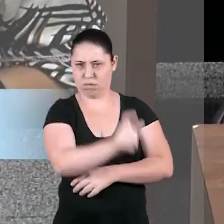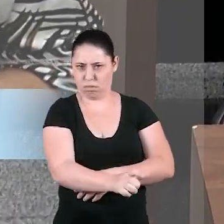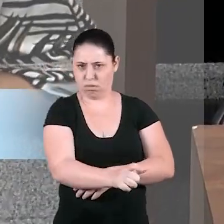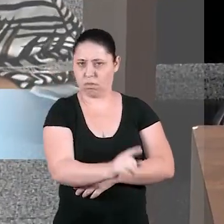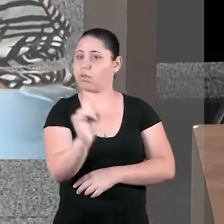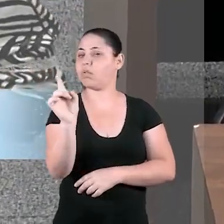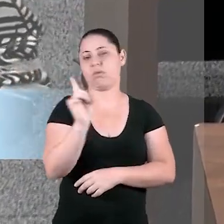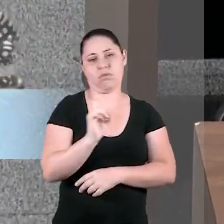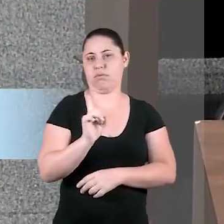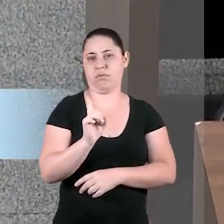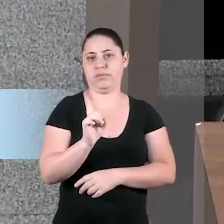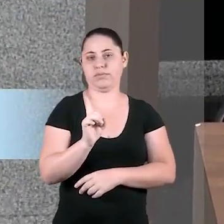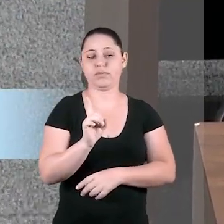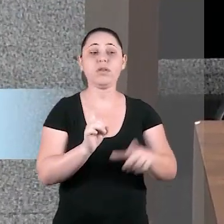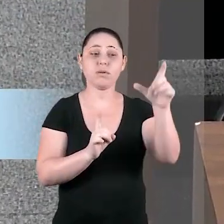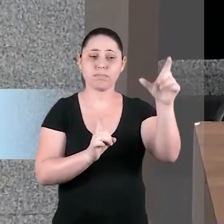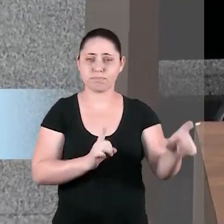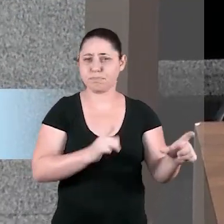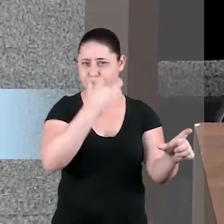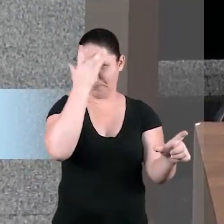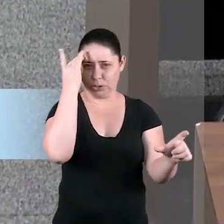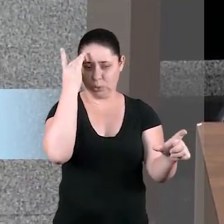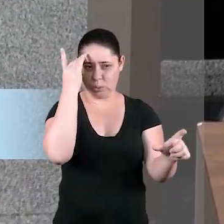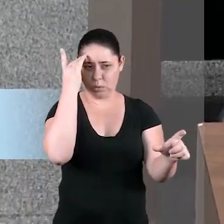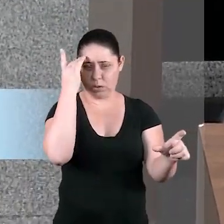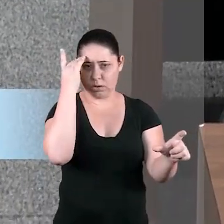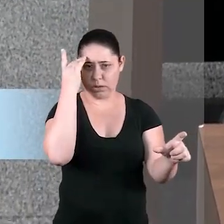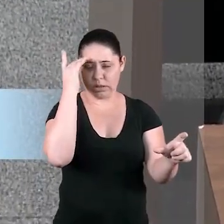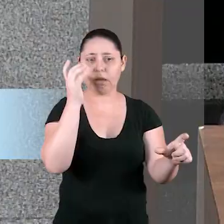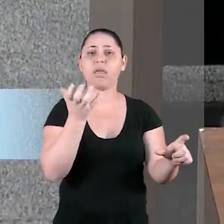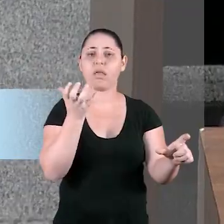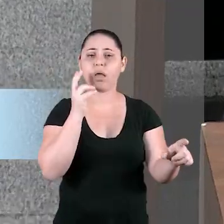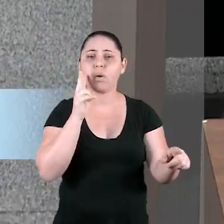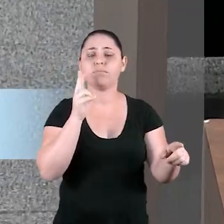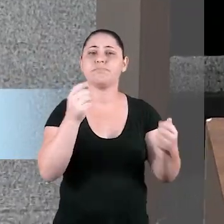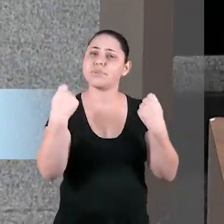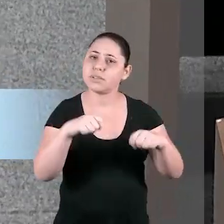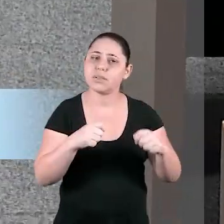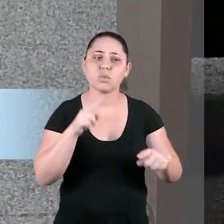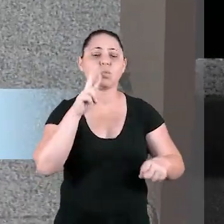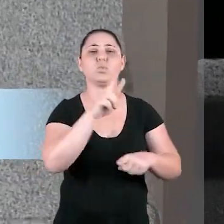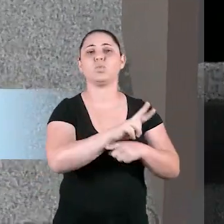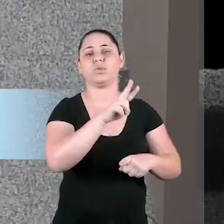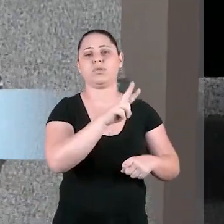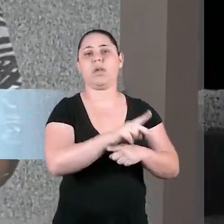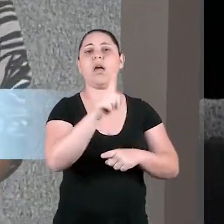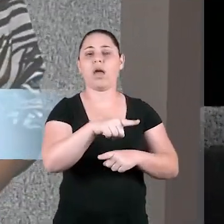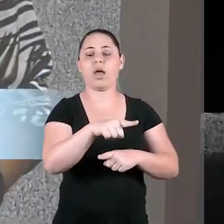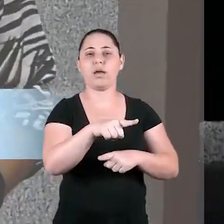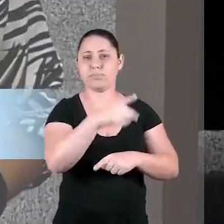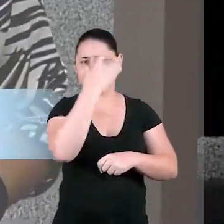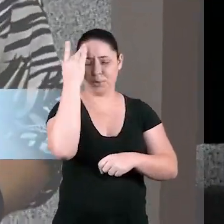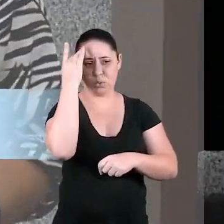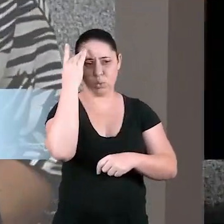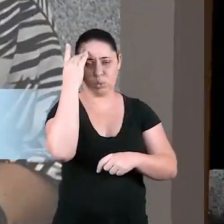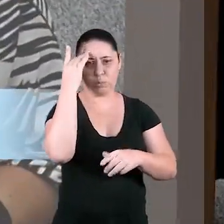Não. O paciente que é indicado a receber os cuidados paliativos é o paciente que